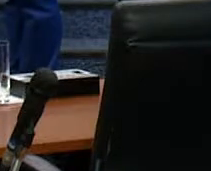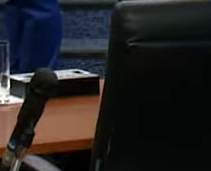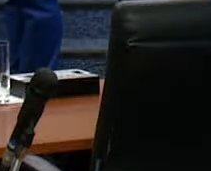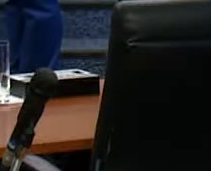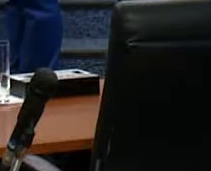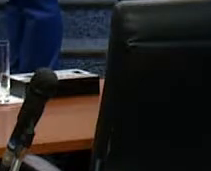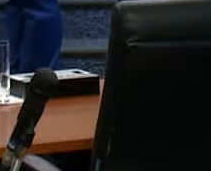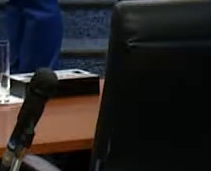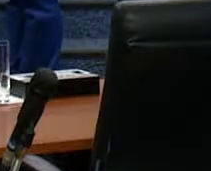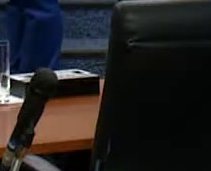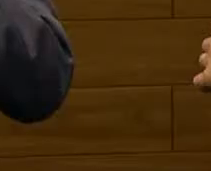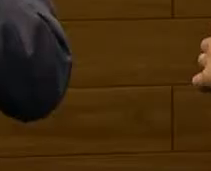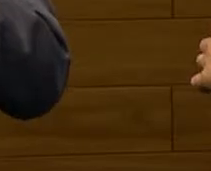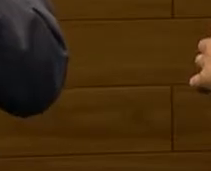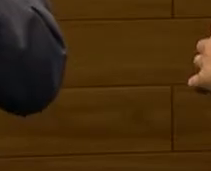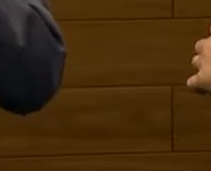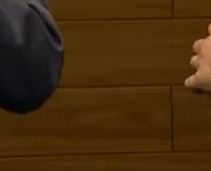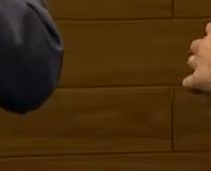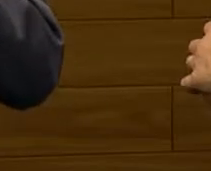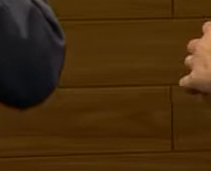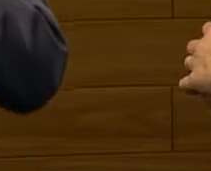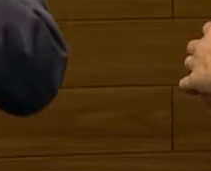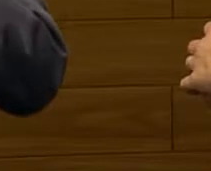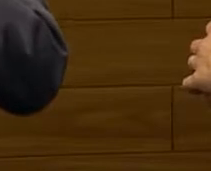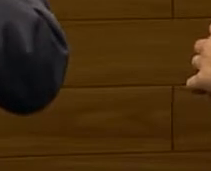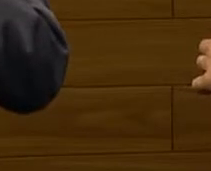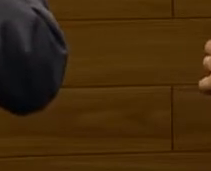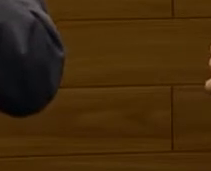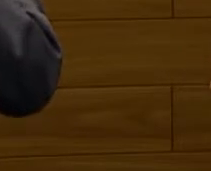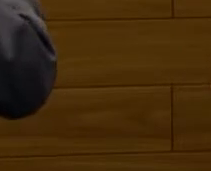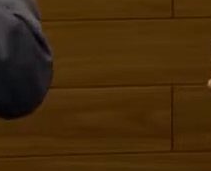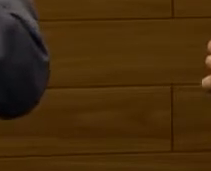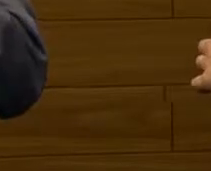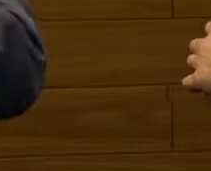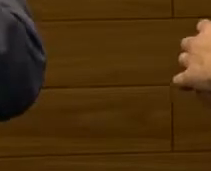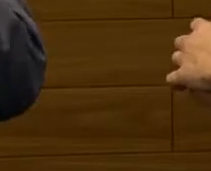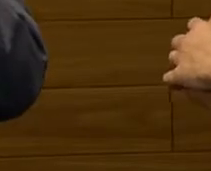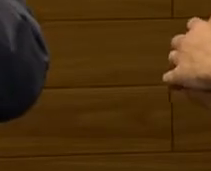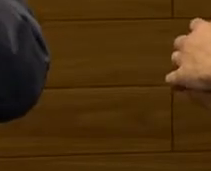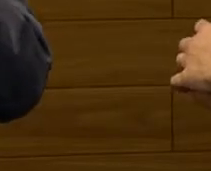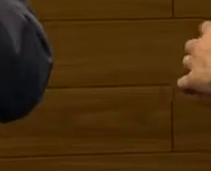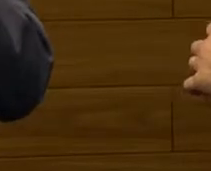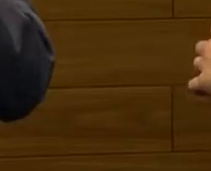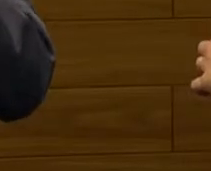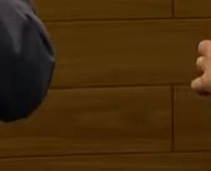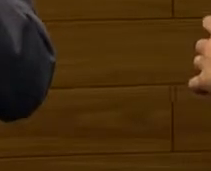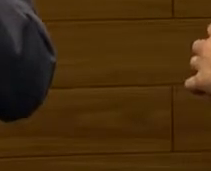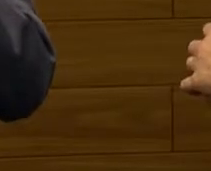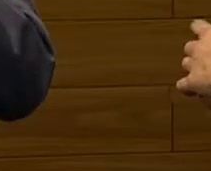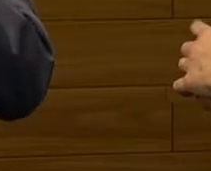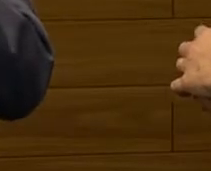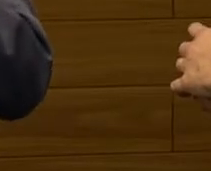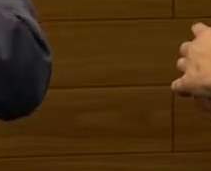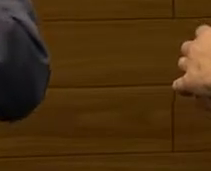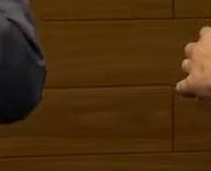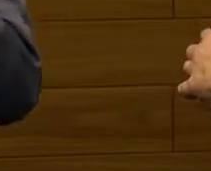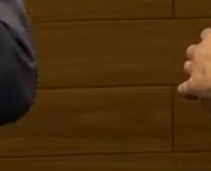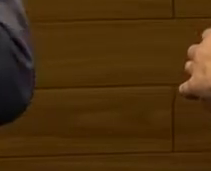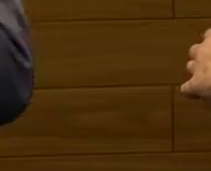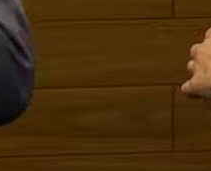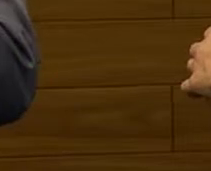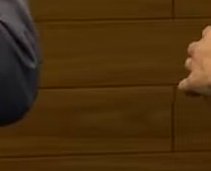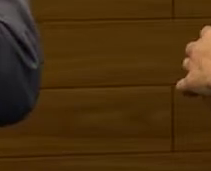mãe cuidava de um enorme comércio, 8 irmãos, e não podia me dar a atenção que eu